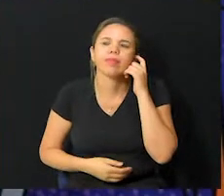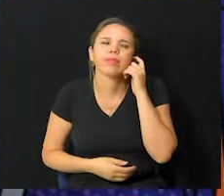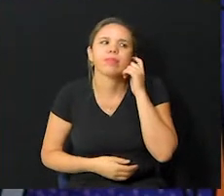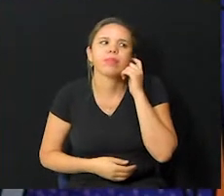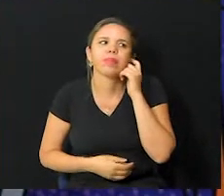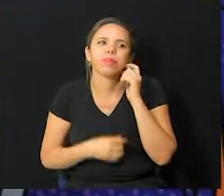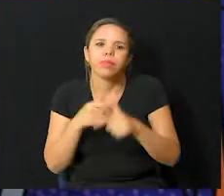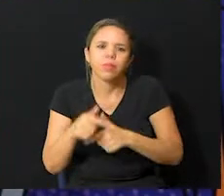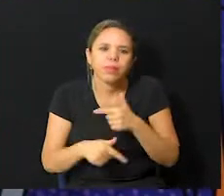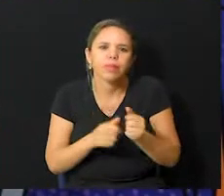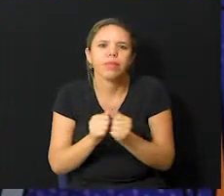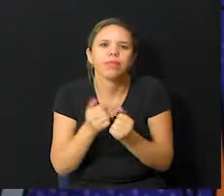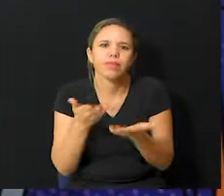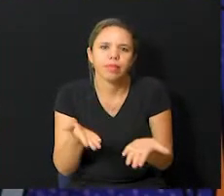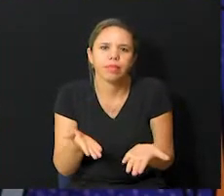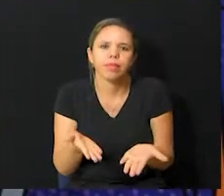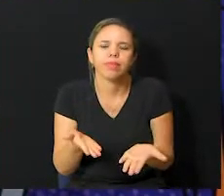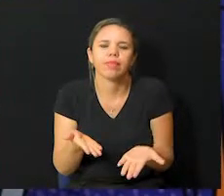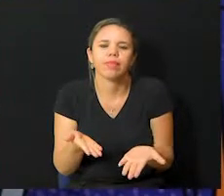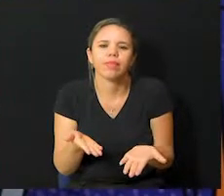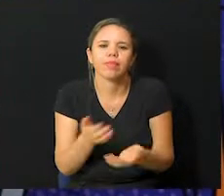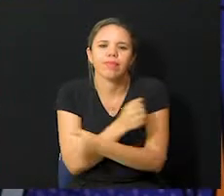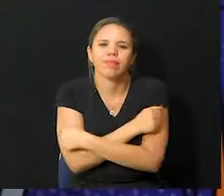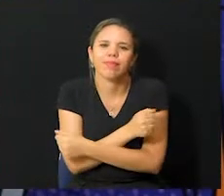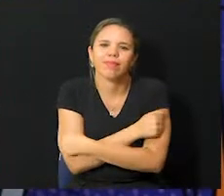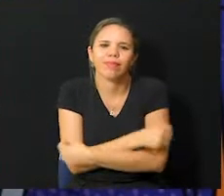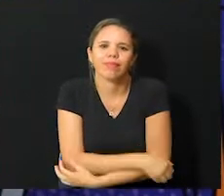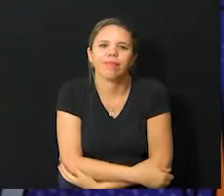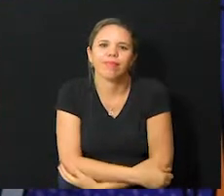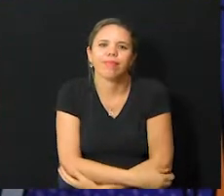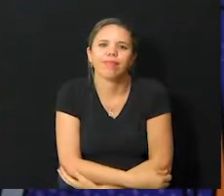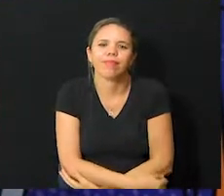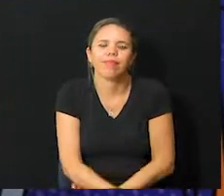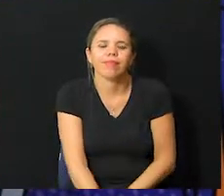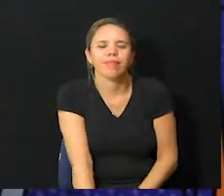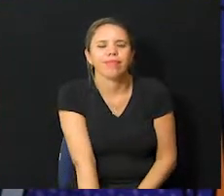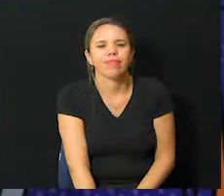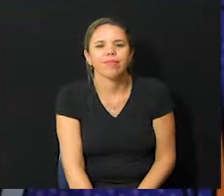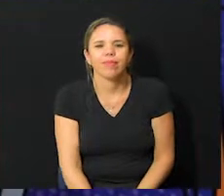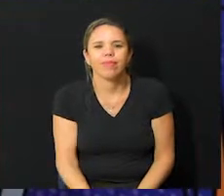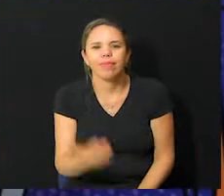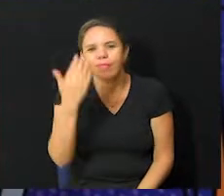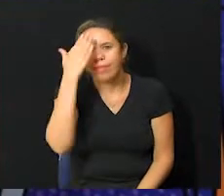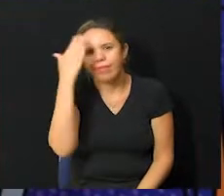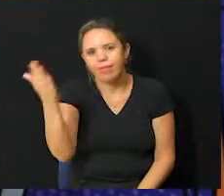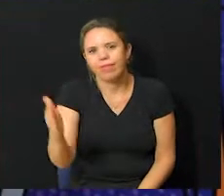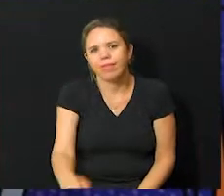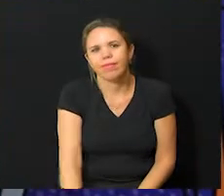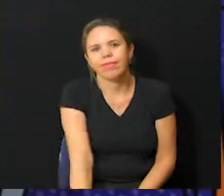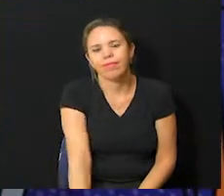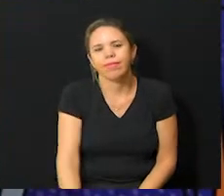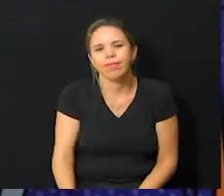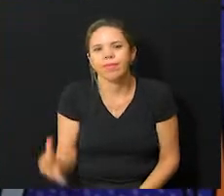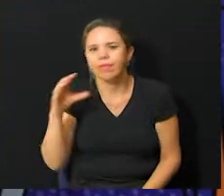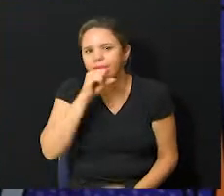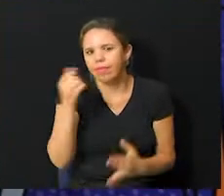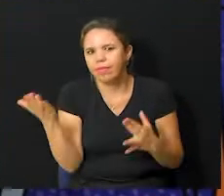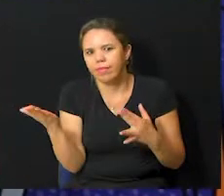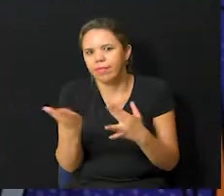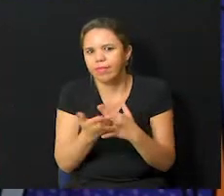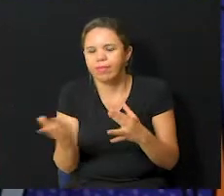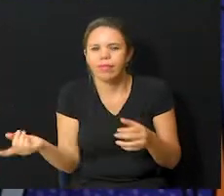próximas empreitadas estarei aí. Valeu, um abraço. Um abraço, obrigada. E a gente vai para um